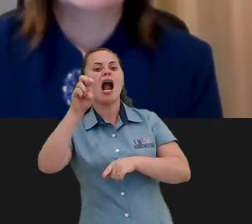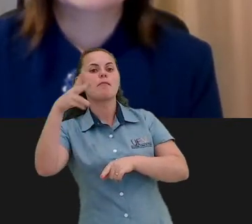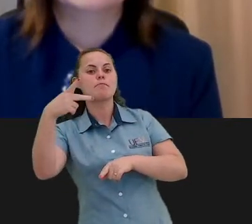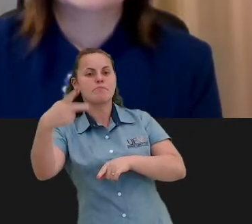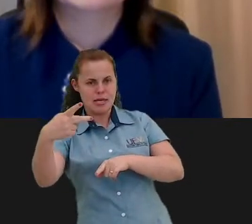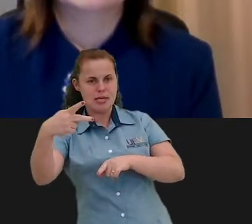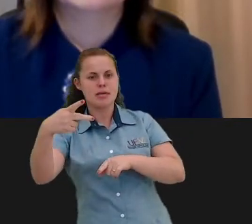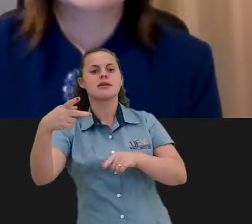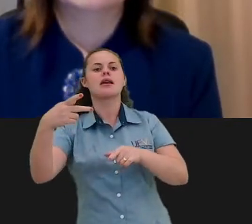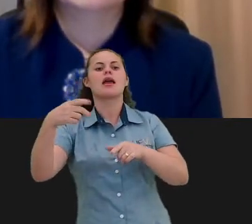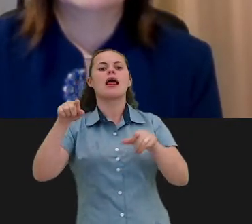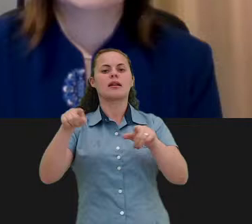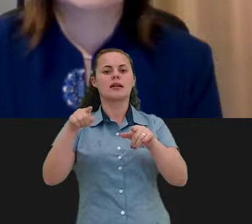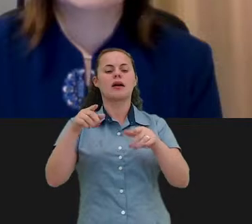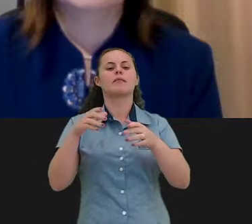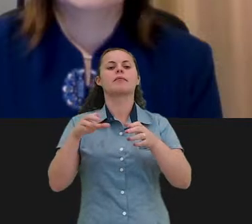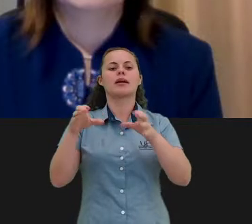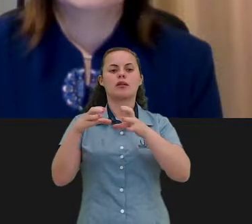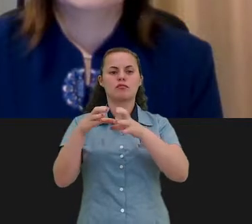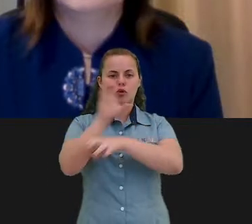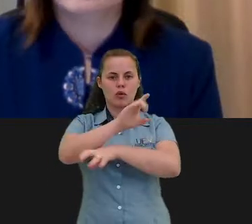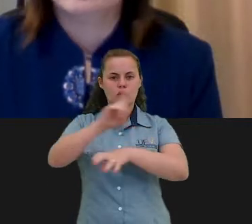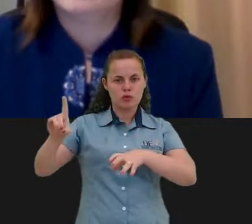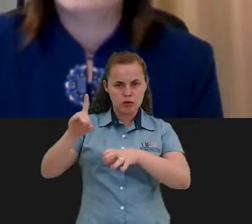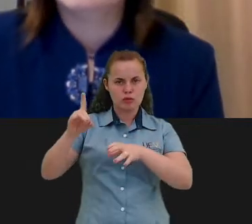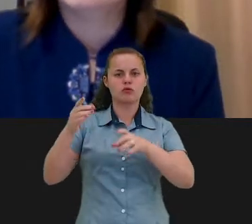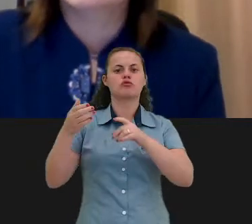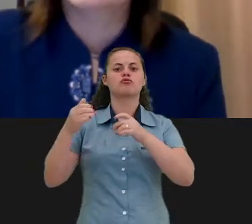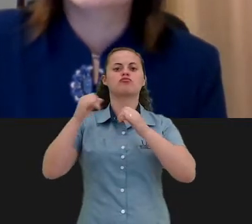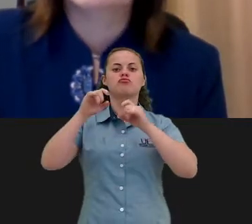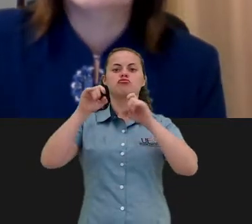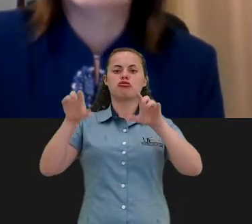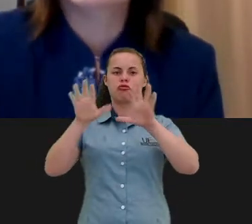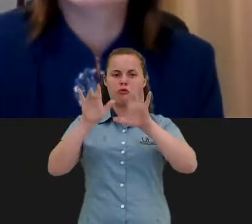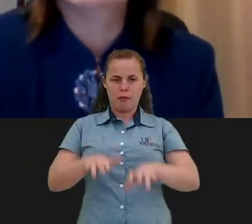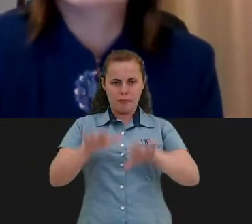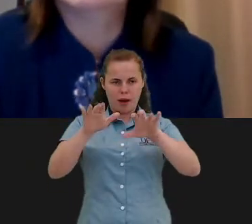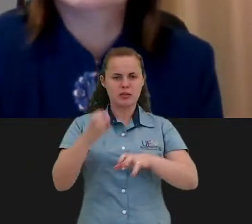ela coordena o Laboratório de Bioinformática e possui experiências na área de Ciência